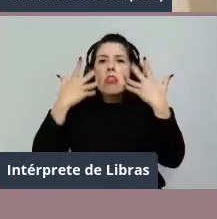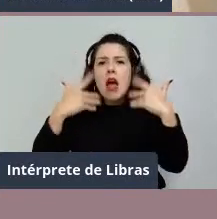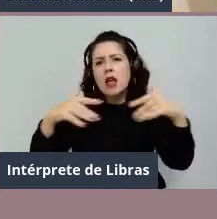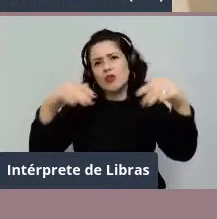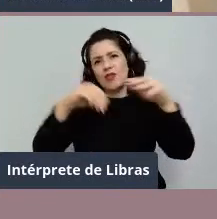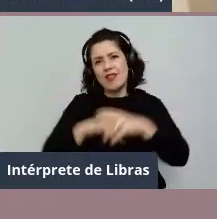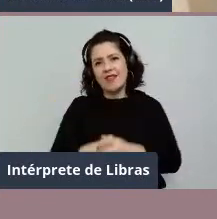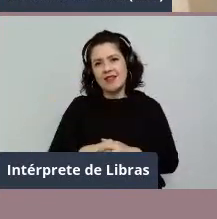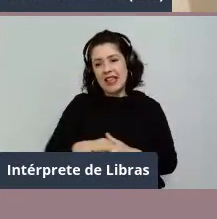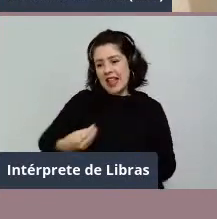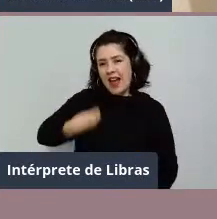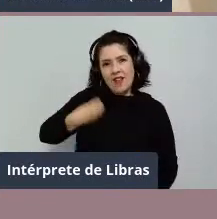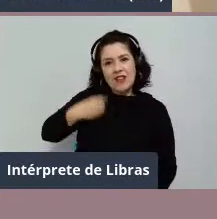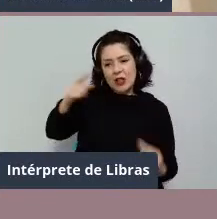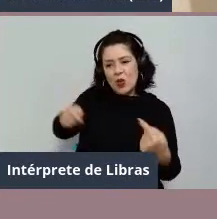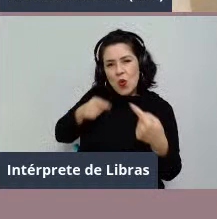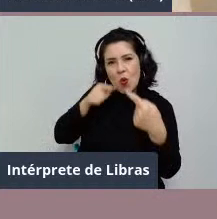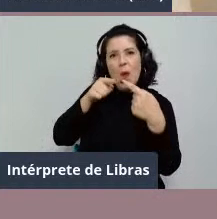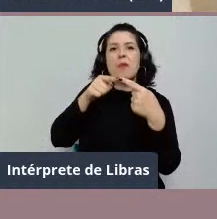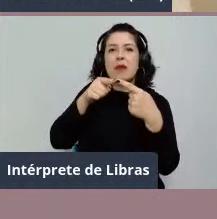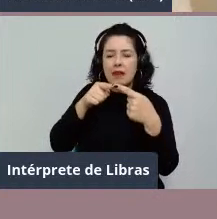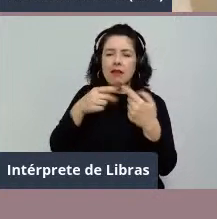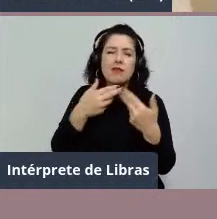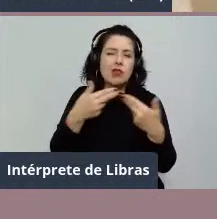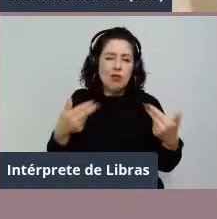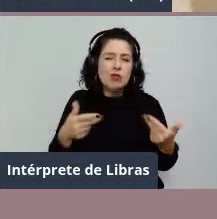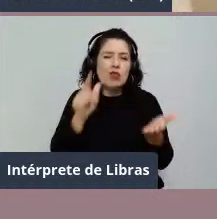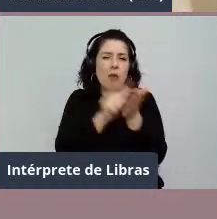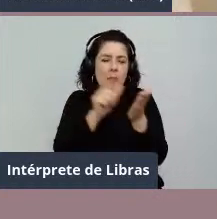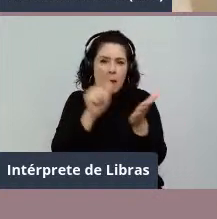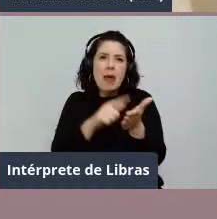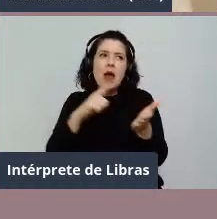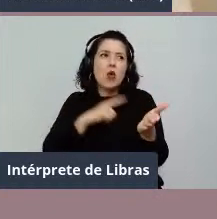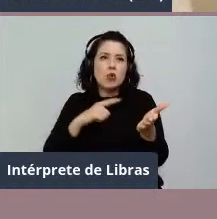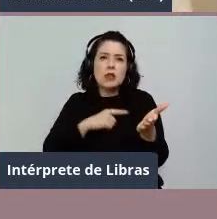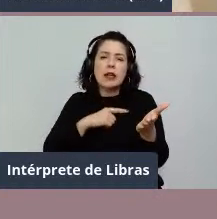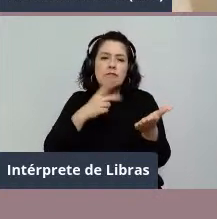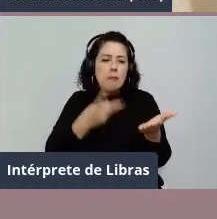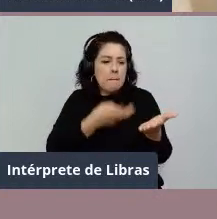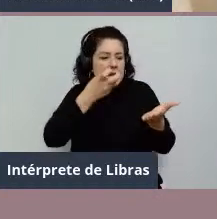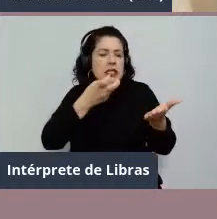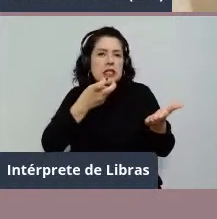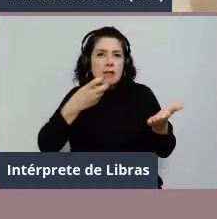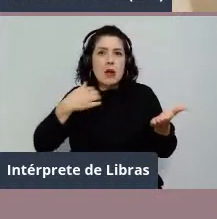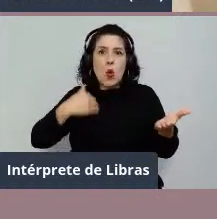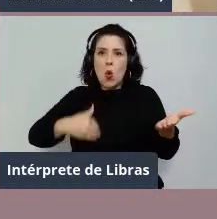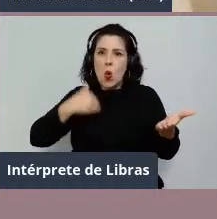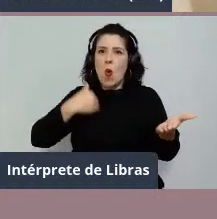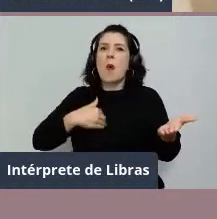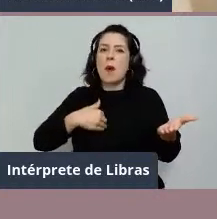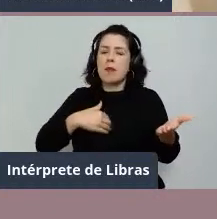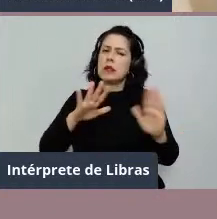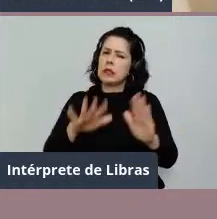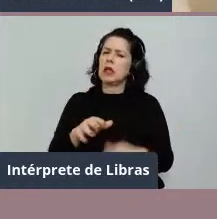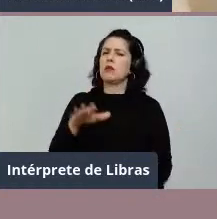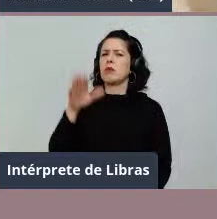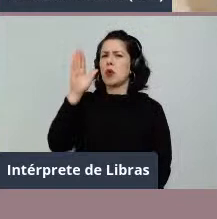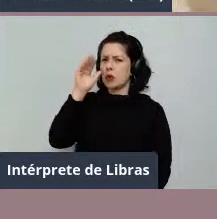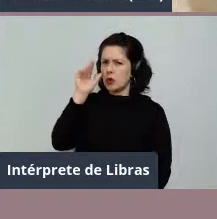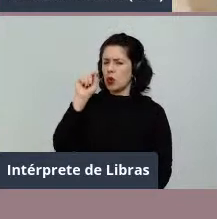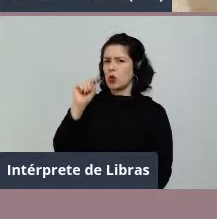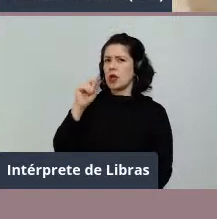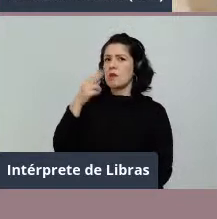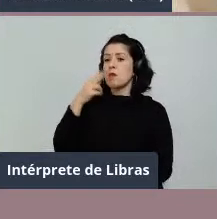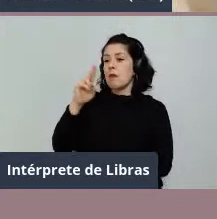inserções orgânicas assim, no papel. Tem um caso muito curioso de uma carta que o Hélio